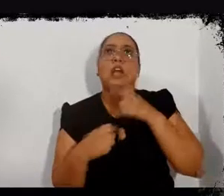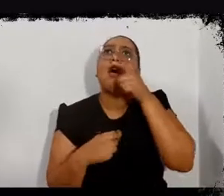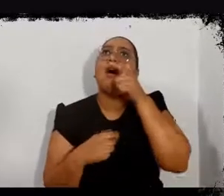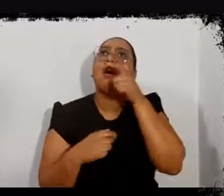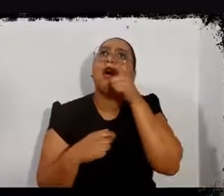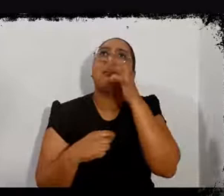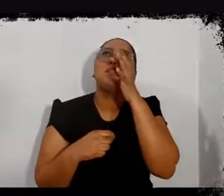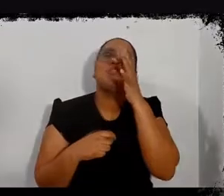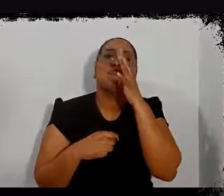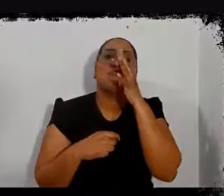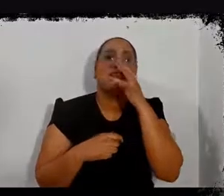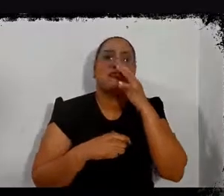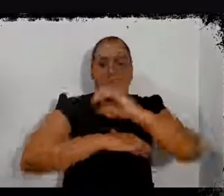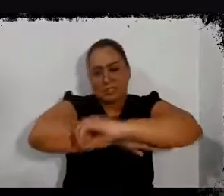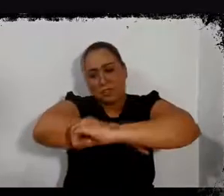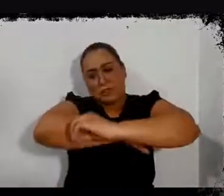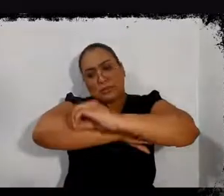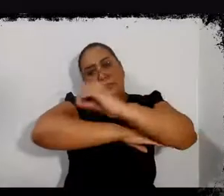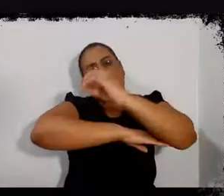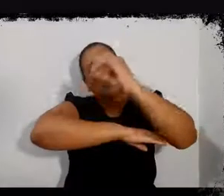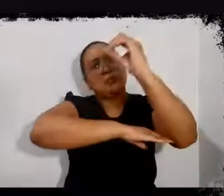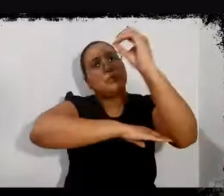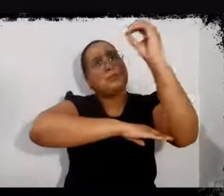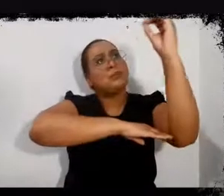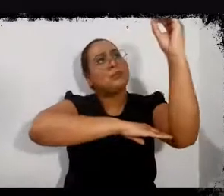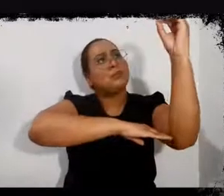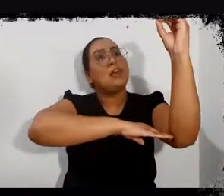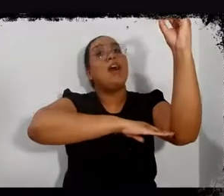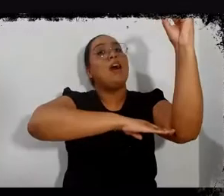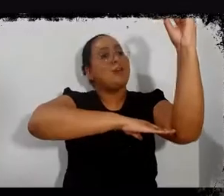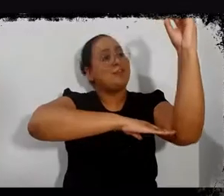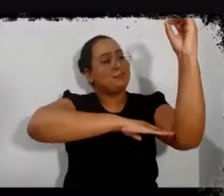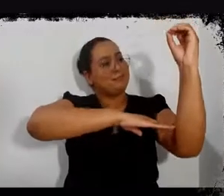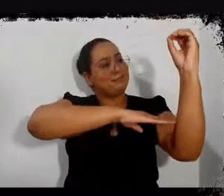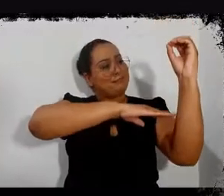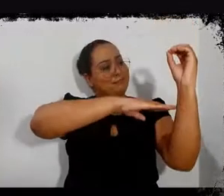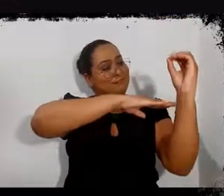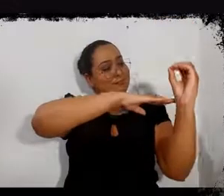do sol ou da chegada da noite,